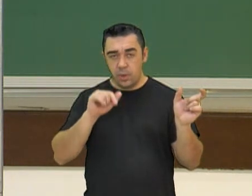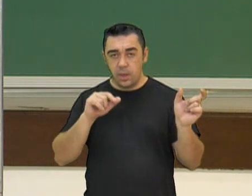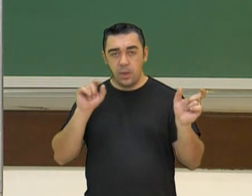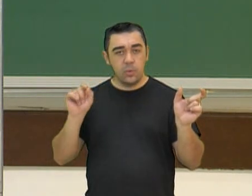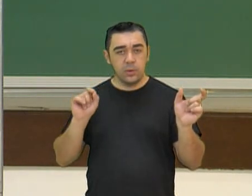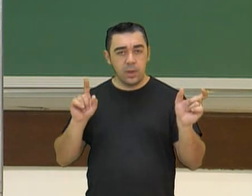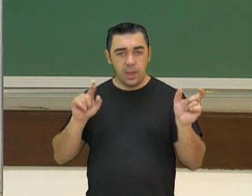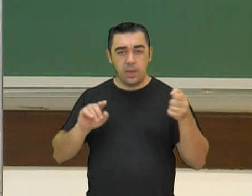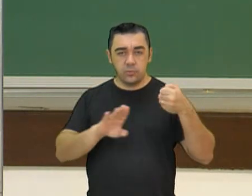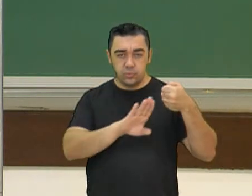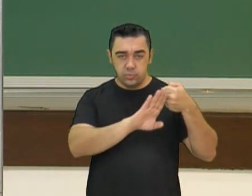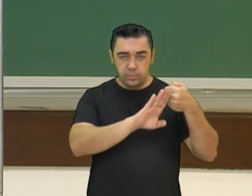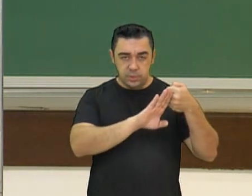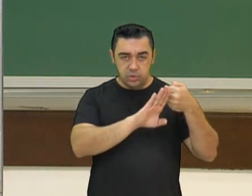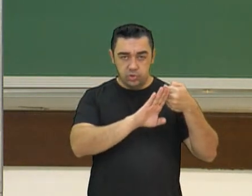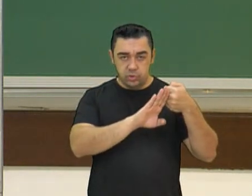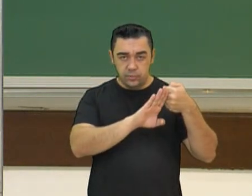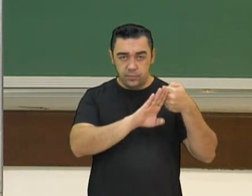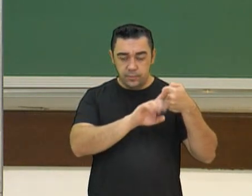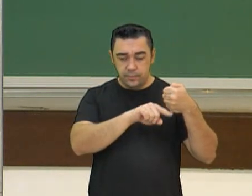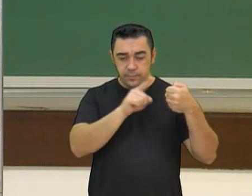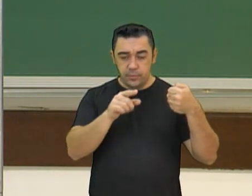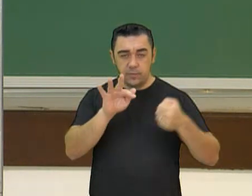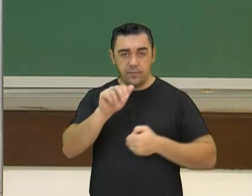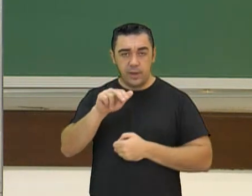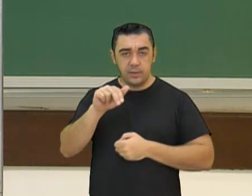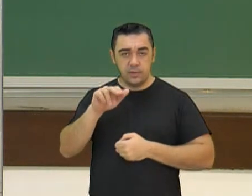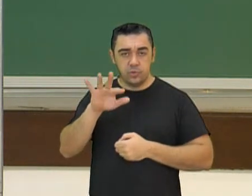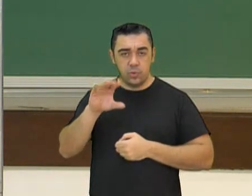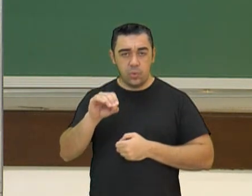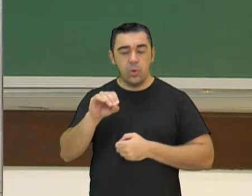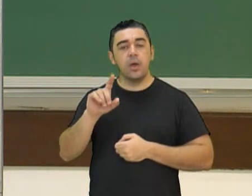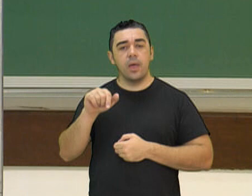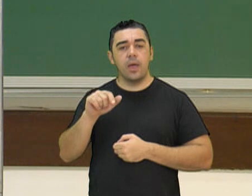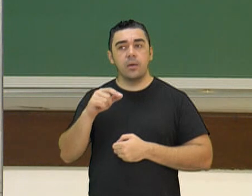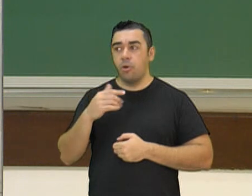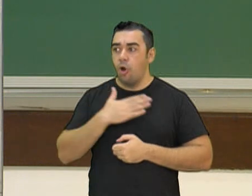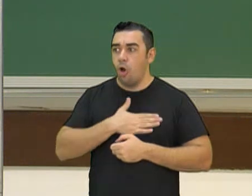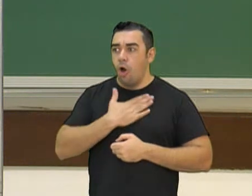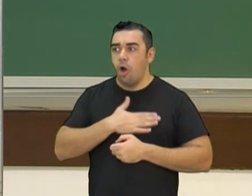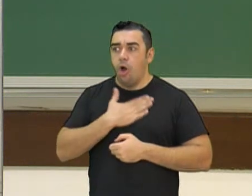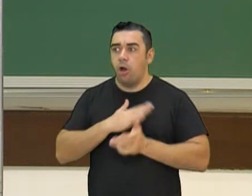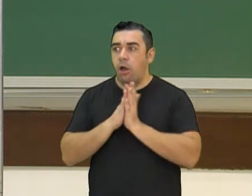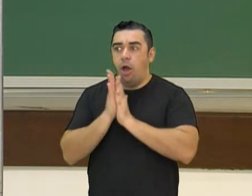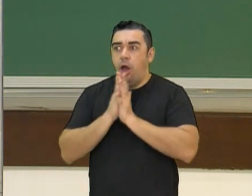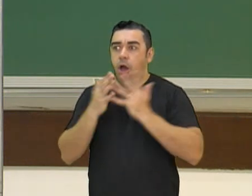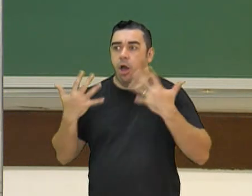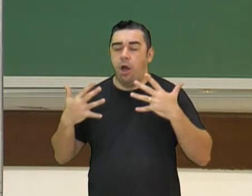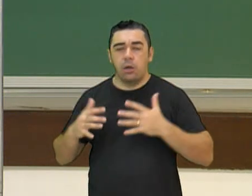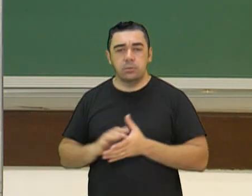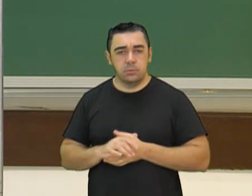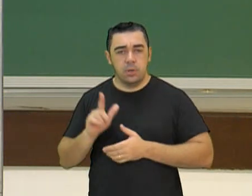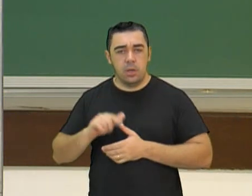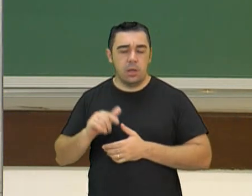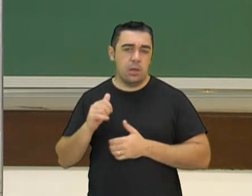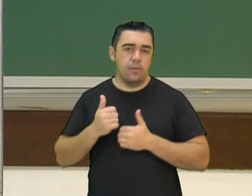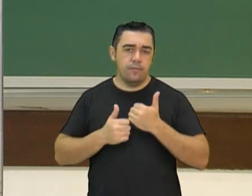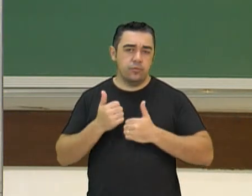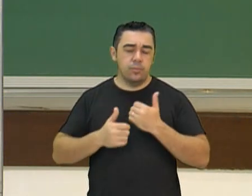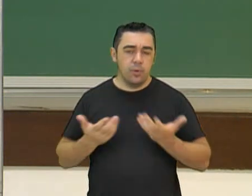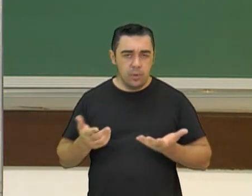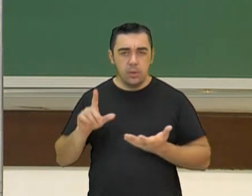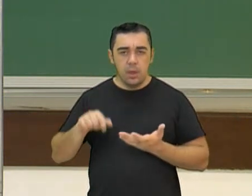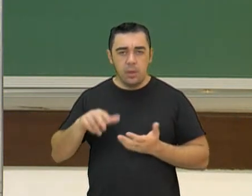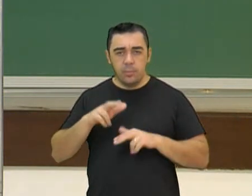de substantivo, né? E fanático, né? Ele é obcecado, ele adora futebol. Então, fanático é um